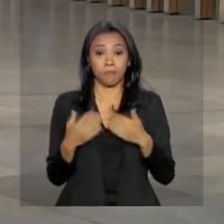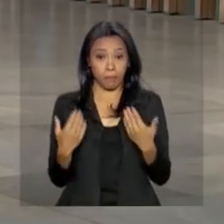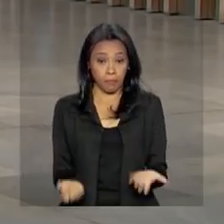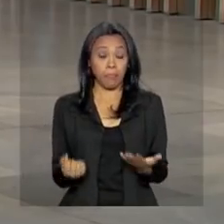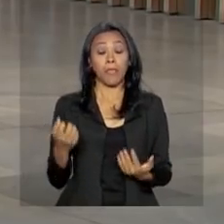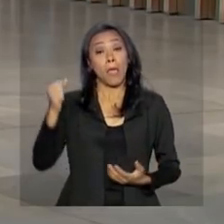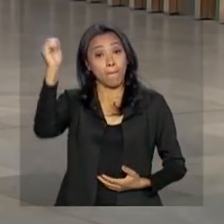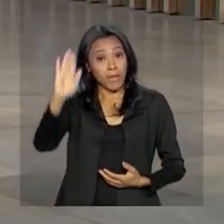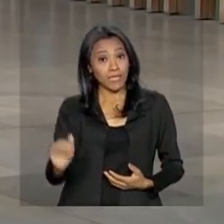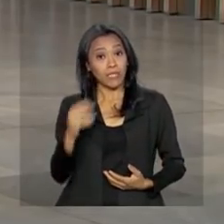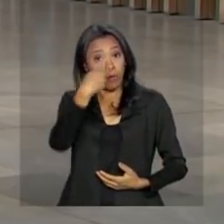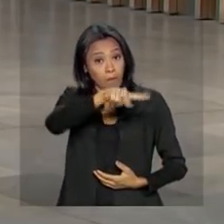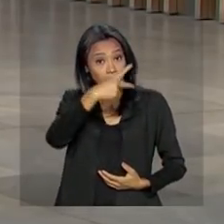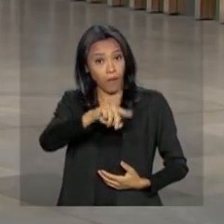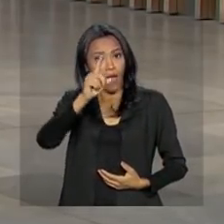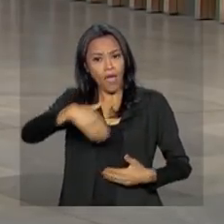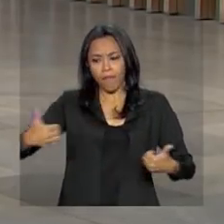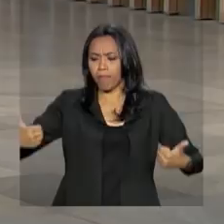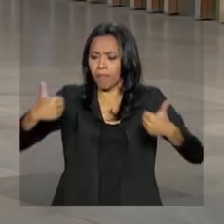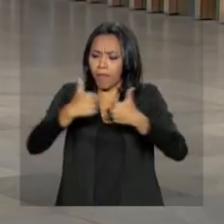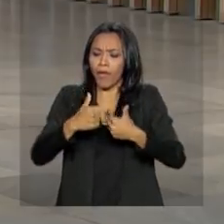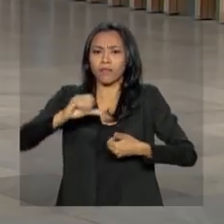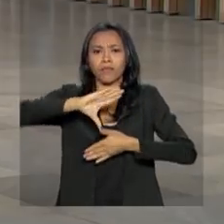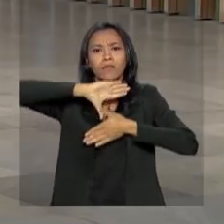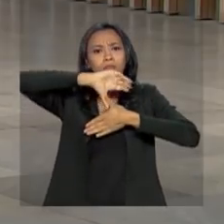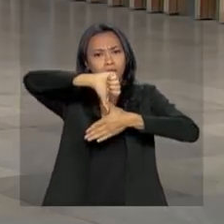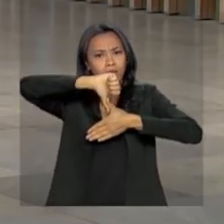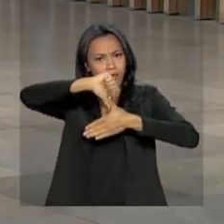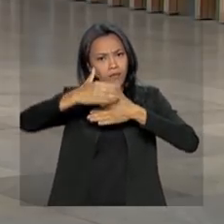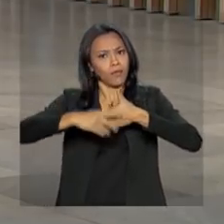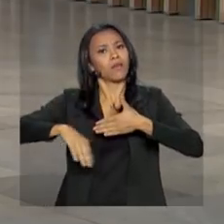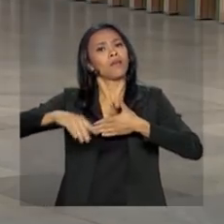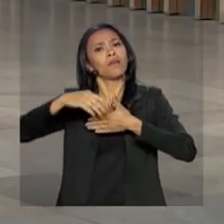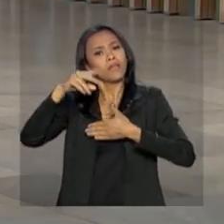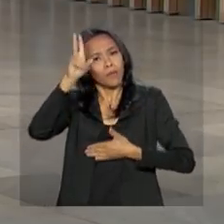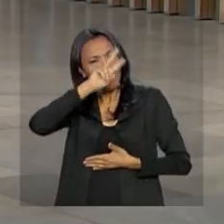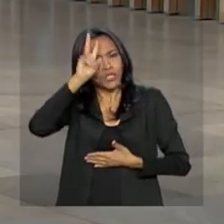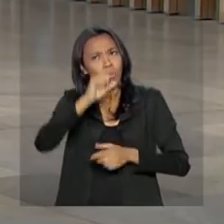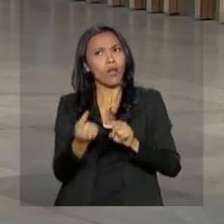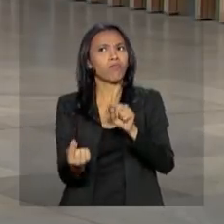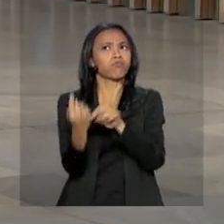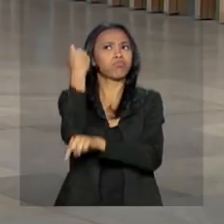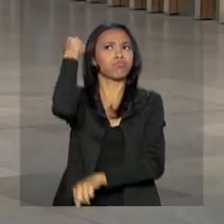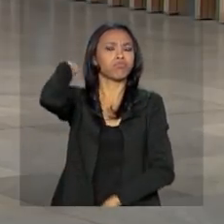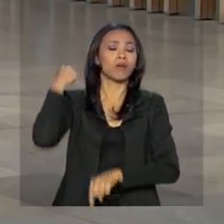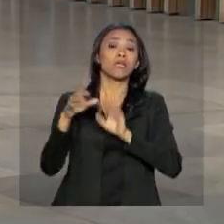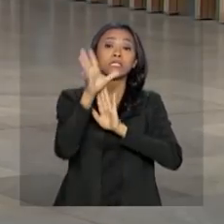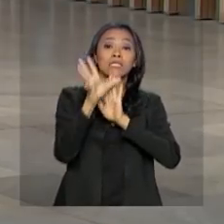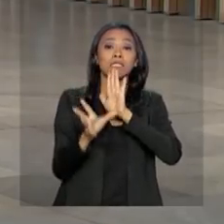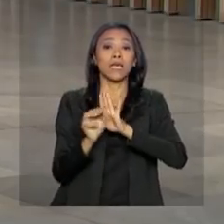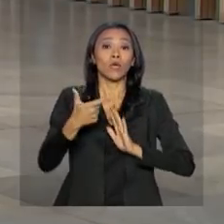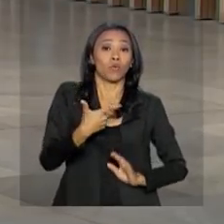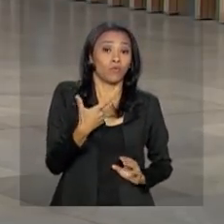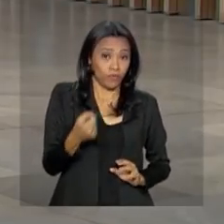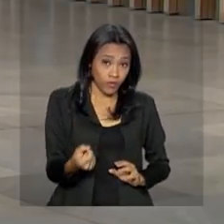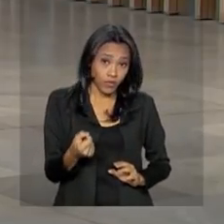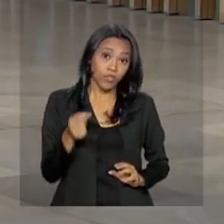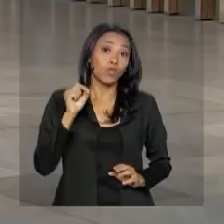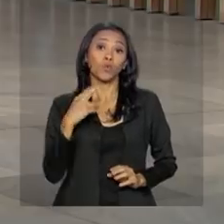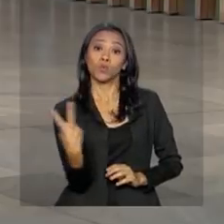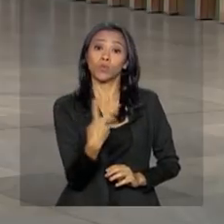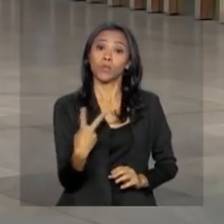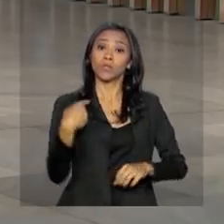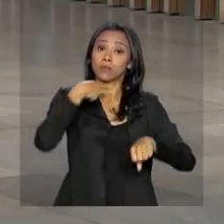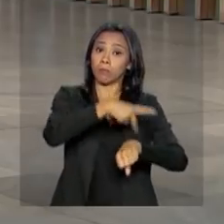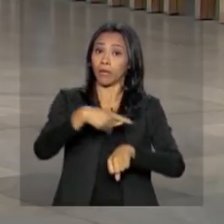Paraguai são vizinhos aqui na América do Sul e tem uma história de longa a data no Século XX e o século passado os dois